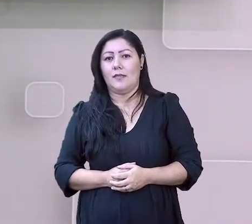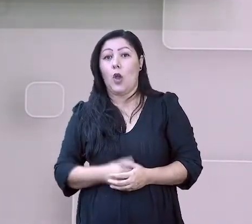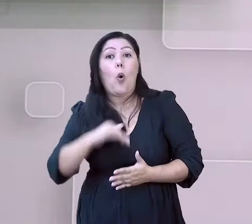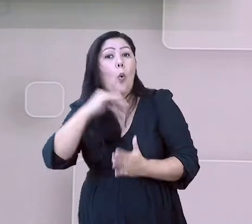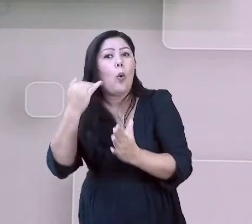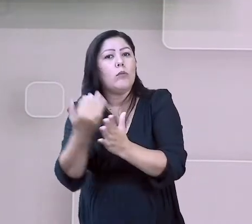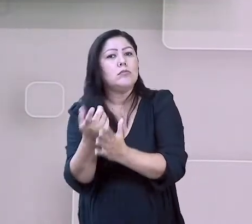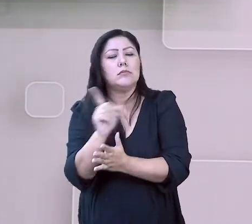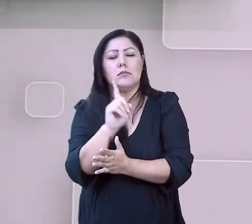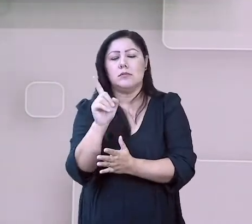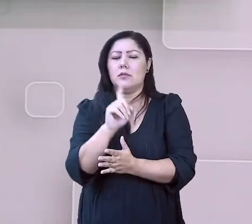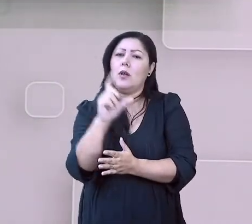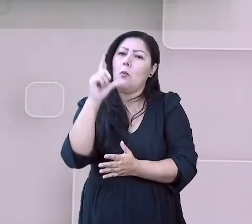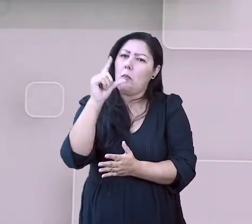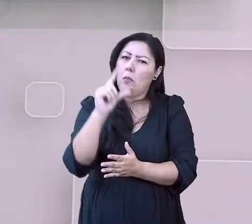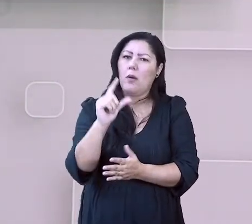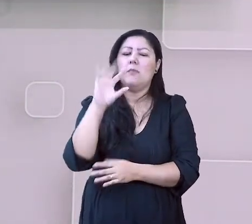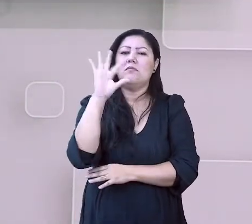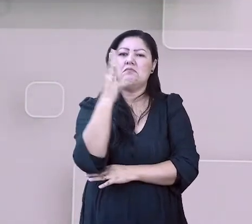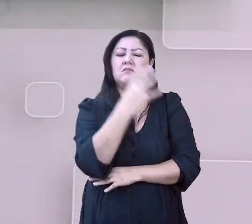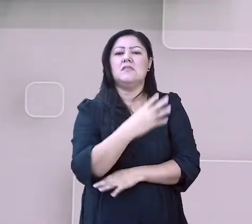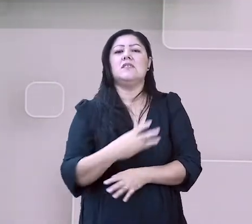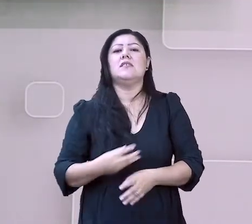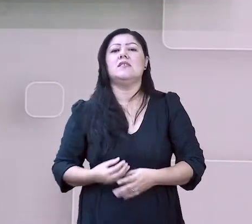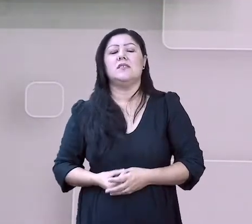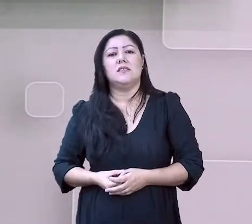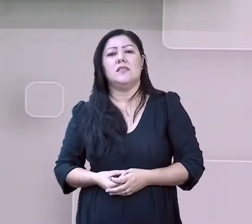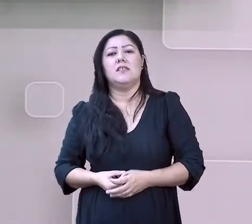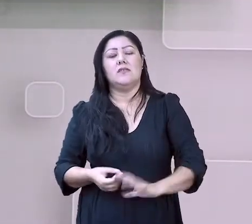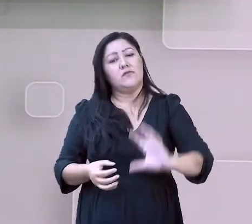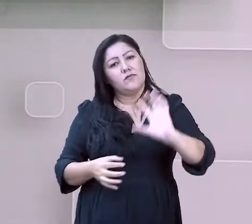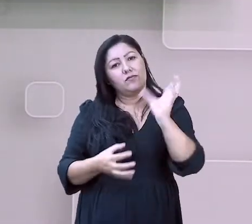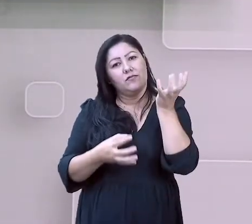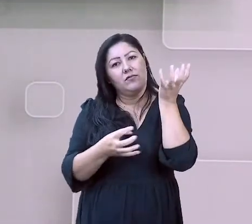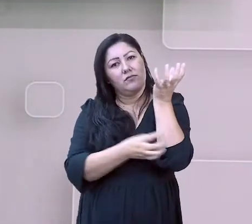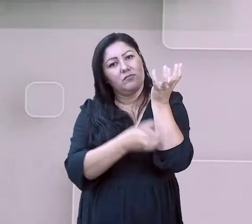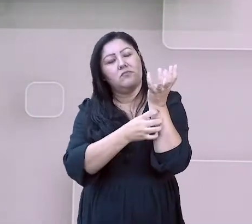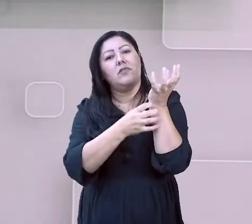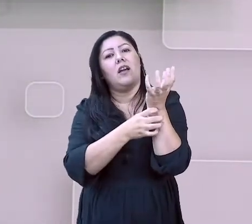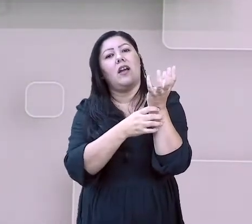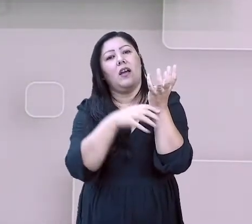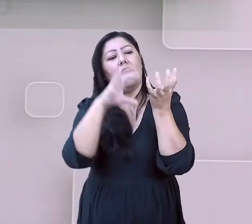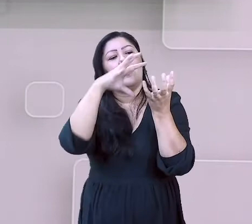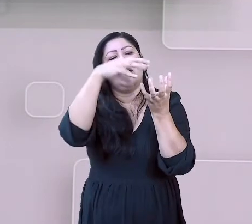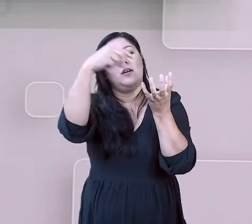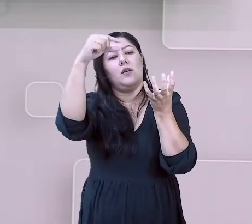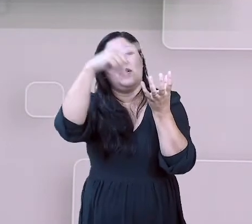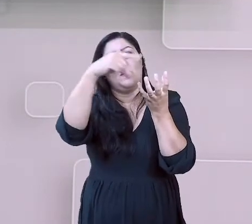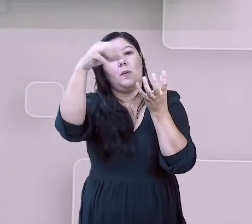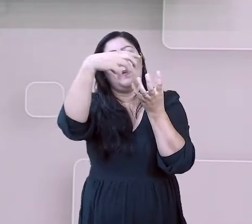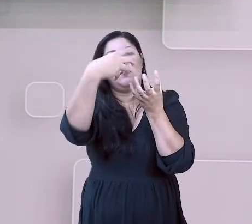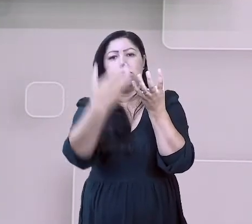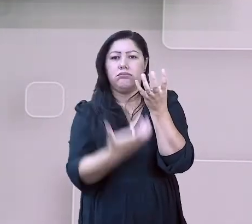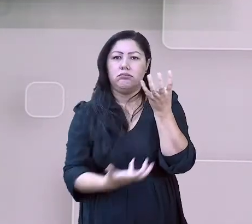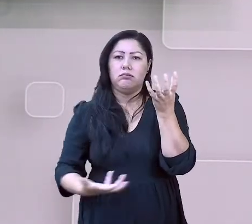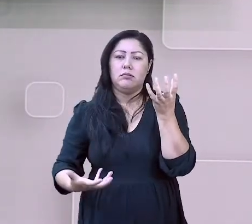árvores, uma pequena parte das árvores do cerrado, elas perdem parte das suas